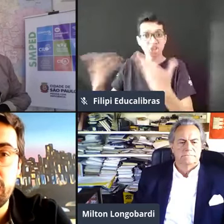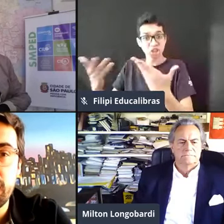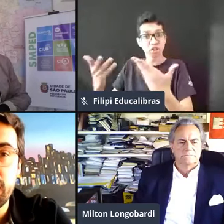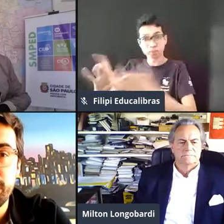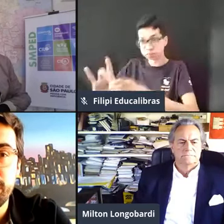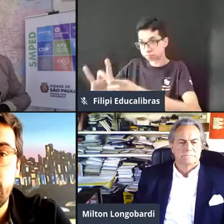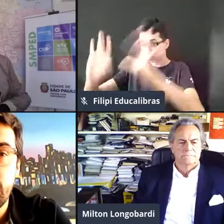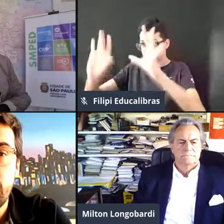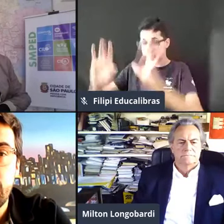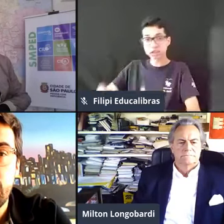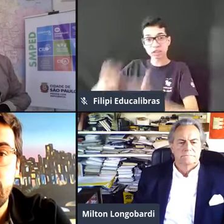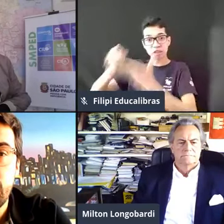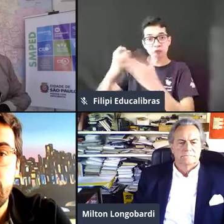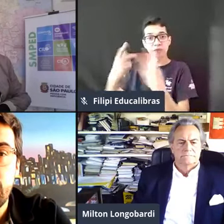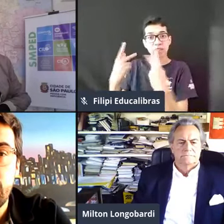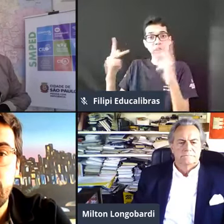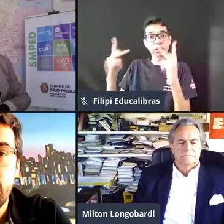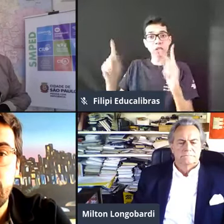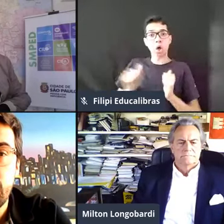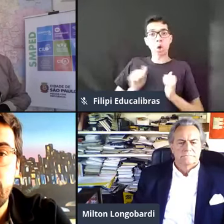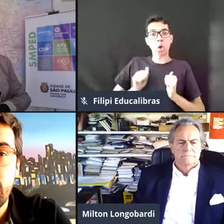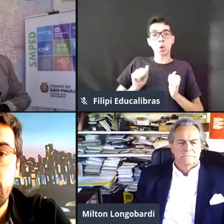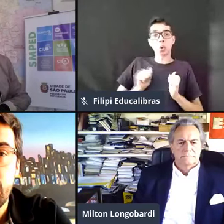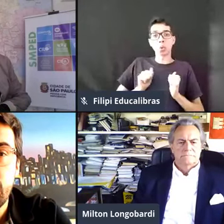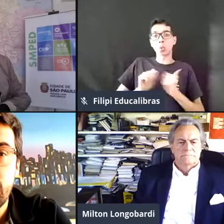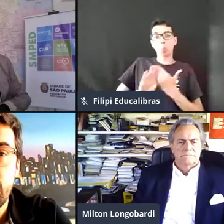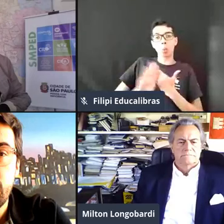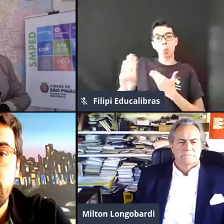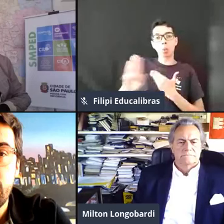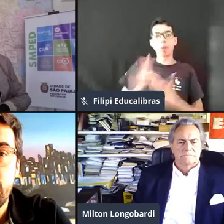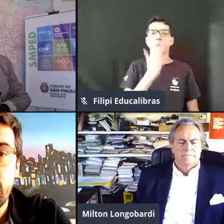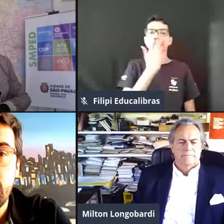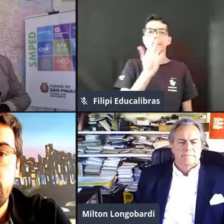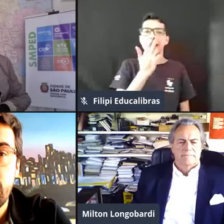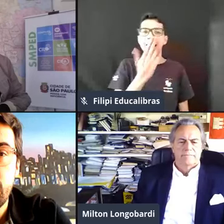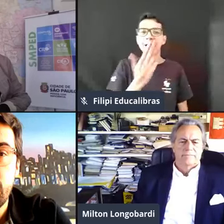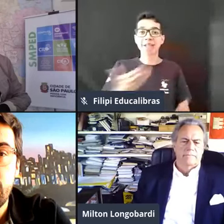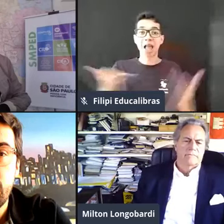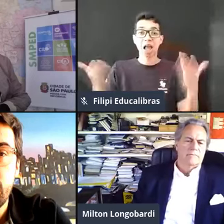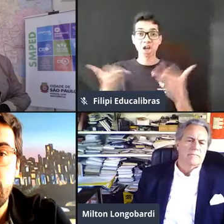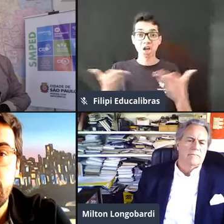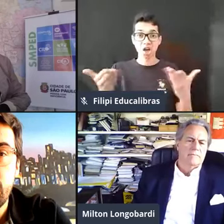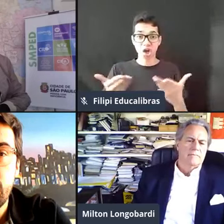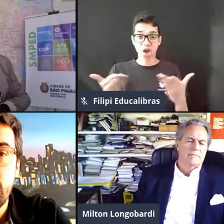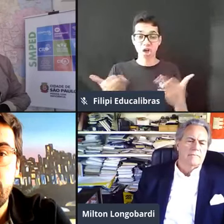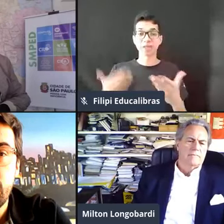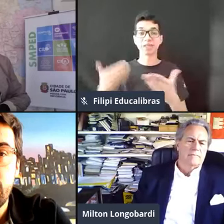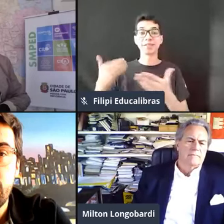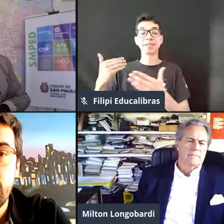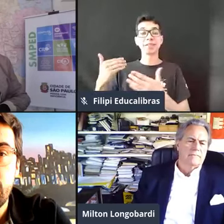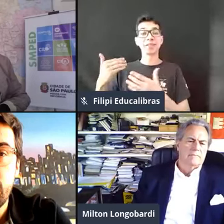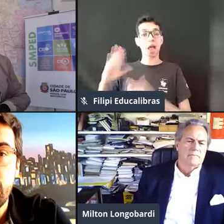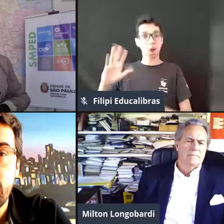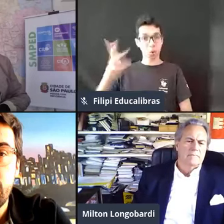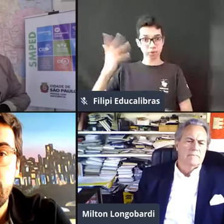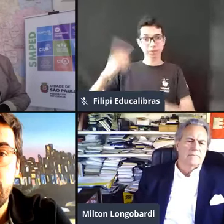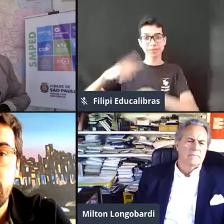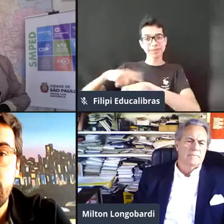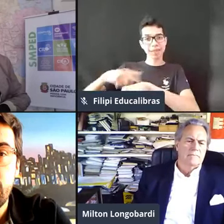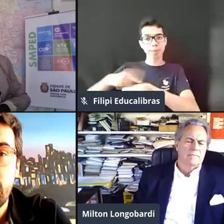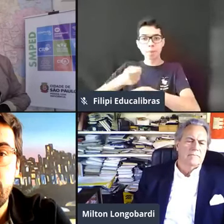direitos. Sofremos aí um ataque duro à lei de cotas recentemente.